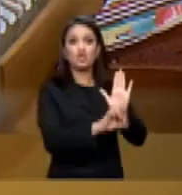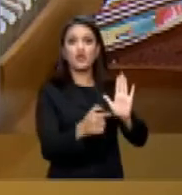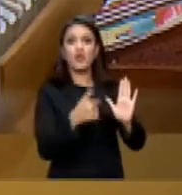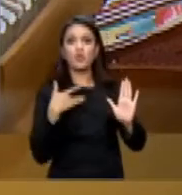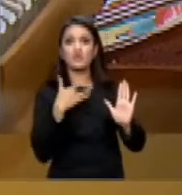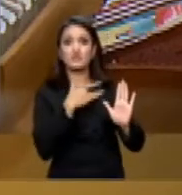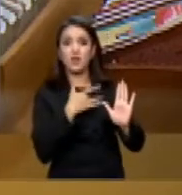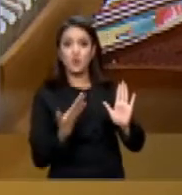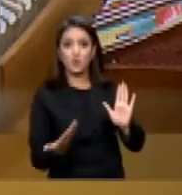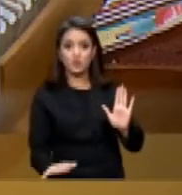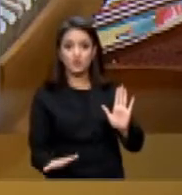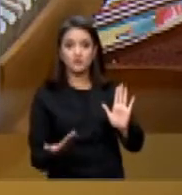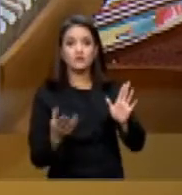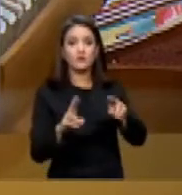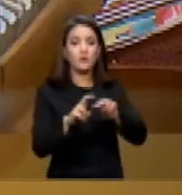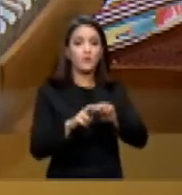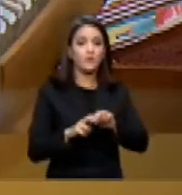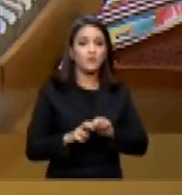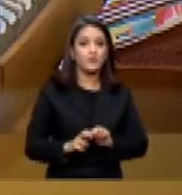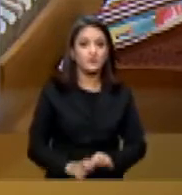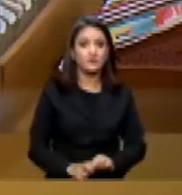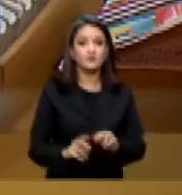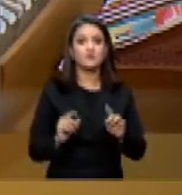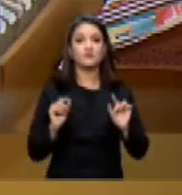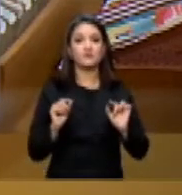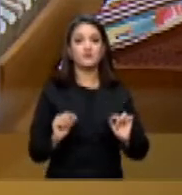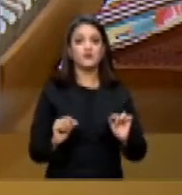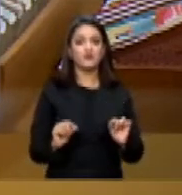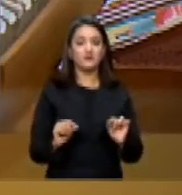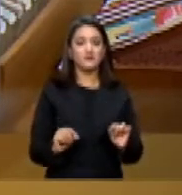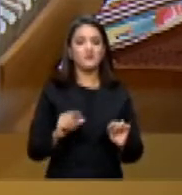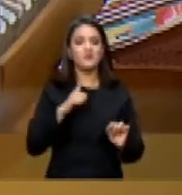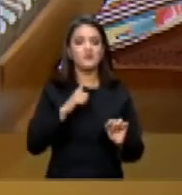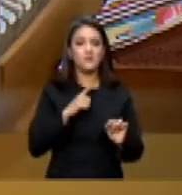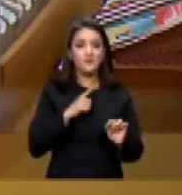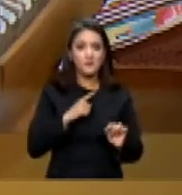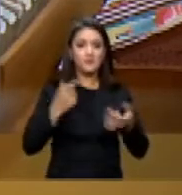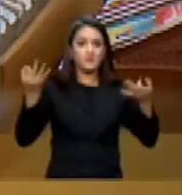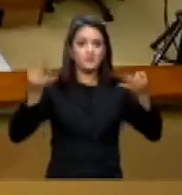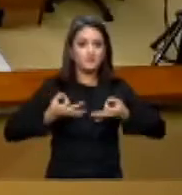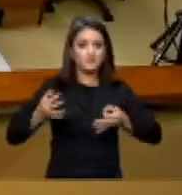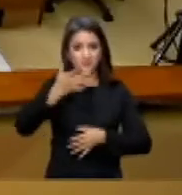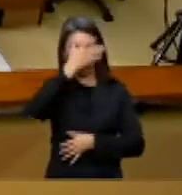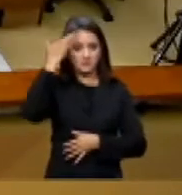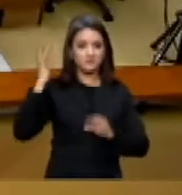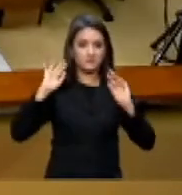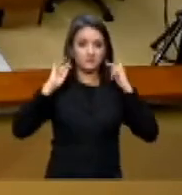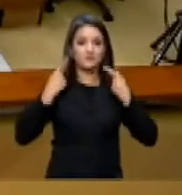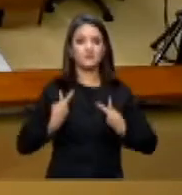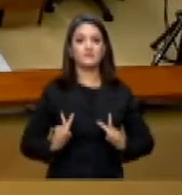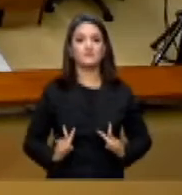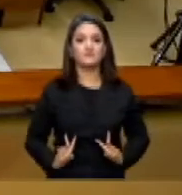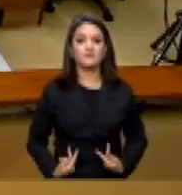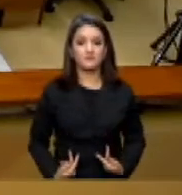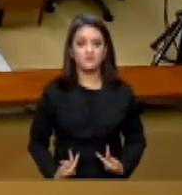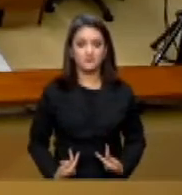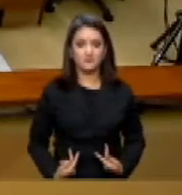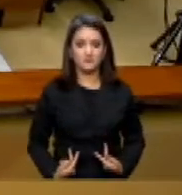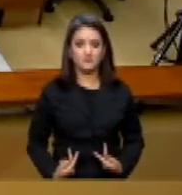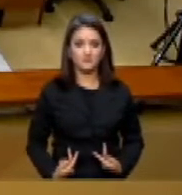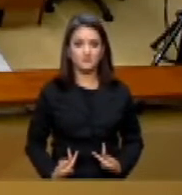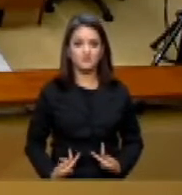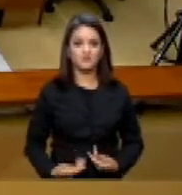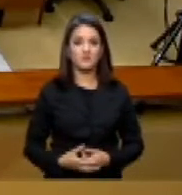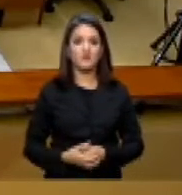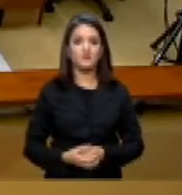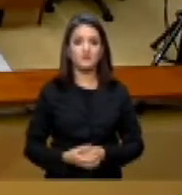saúde e, portanto, com a materialização da dignidade da pessoa humana, que é fundamento do nosso,